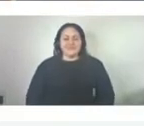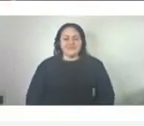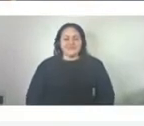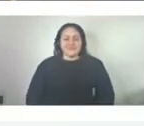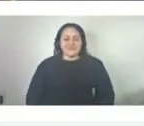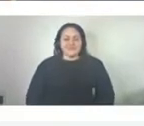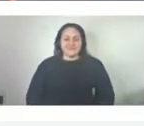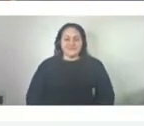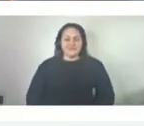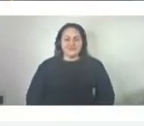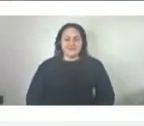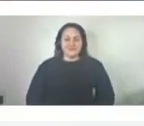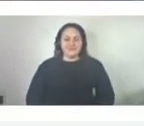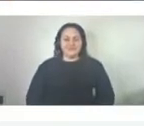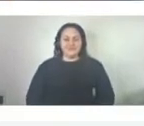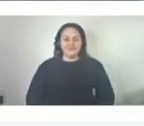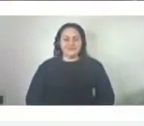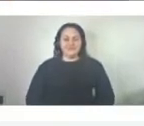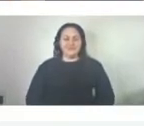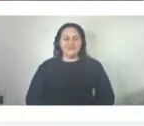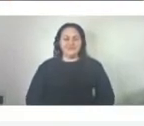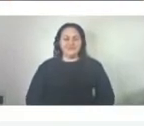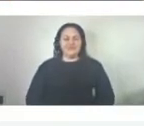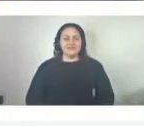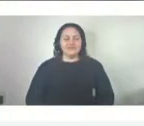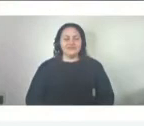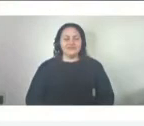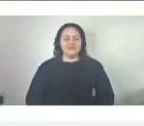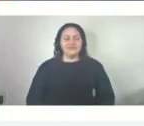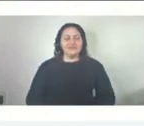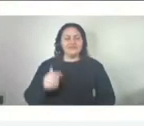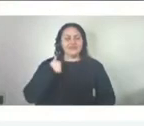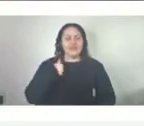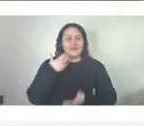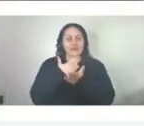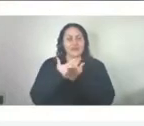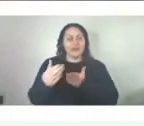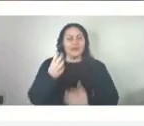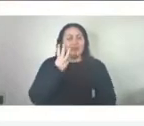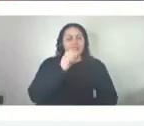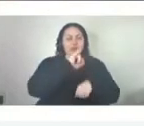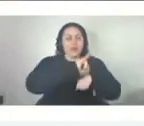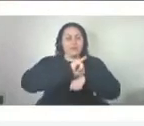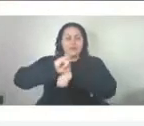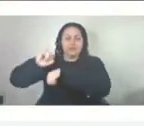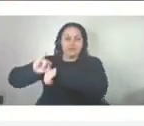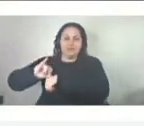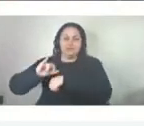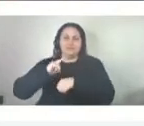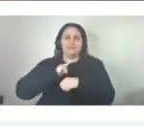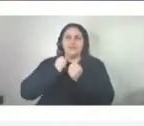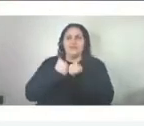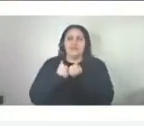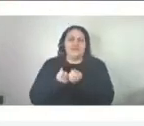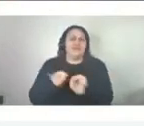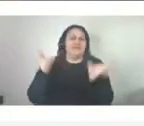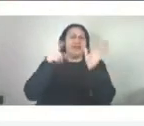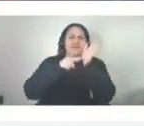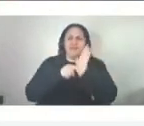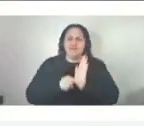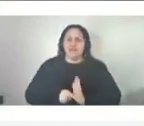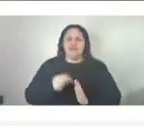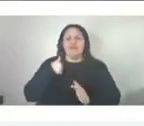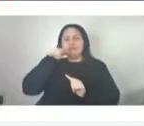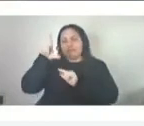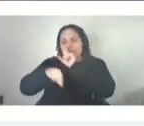Bom, então eu iniciei com três objetos, são muitos objetos, tá? São muitos vídeos, eu separei para poder